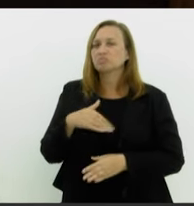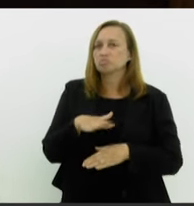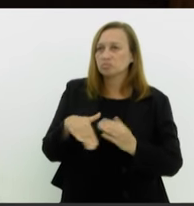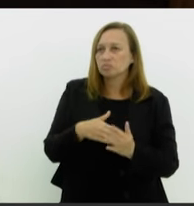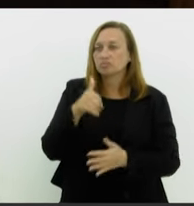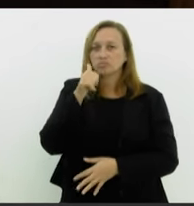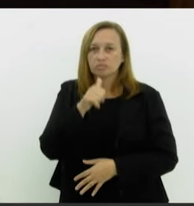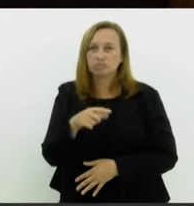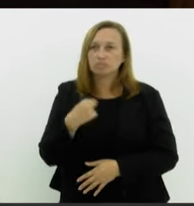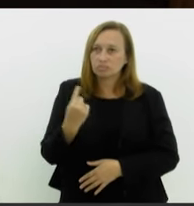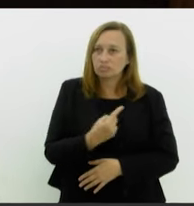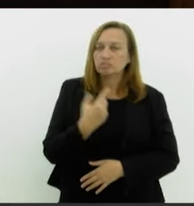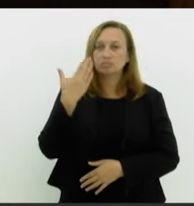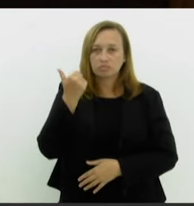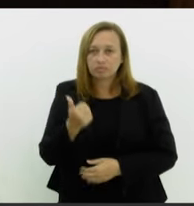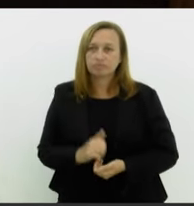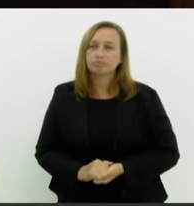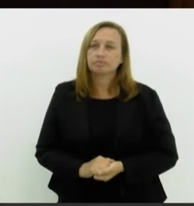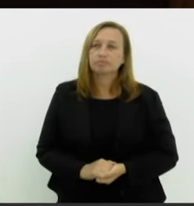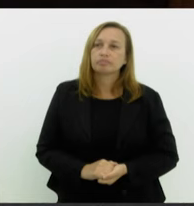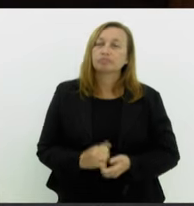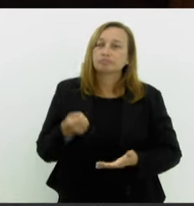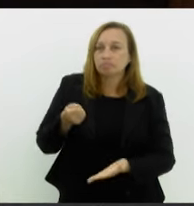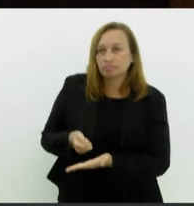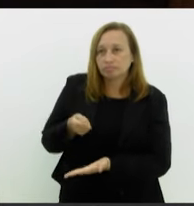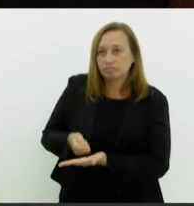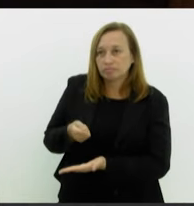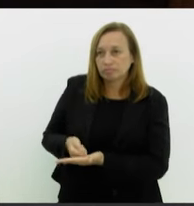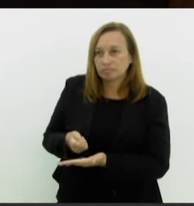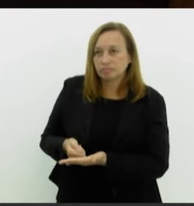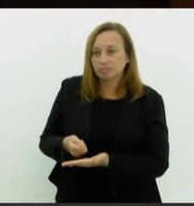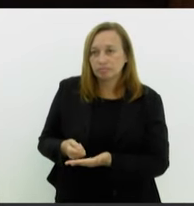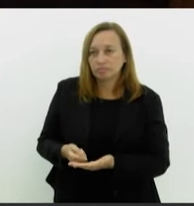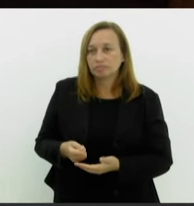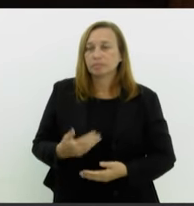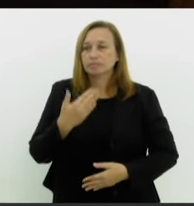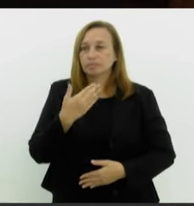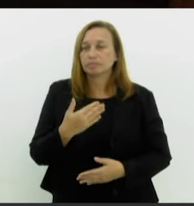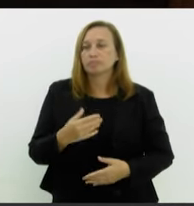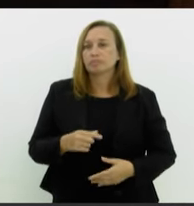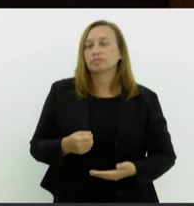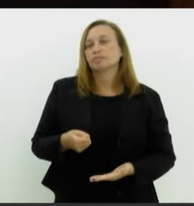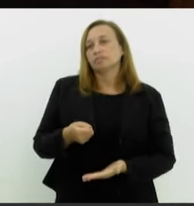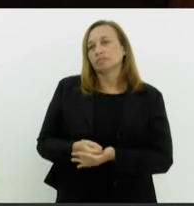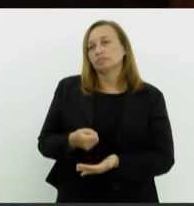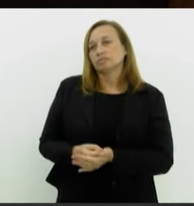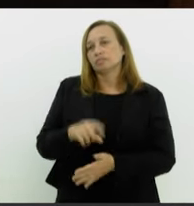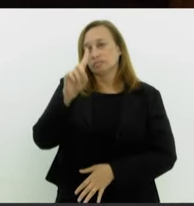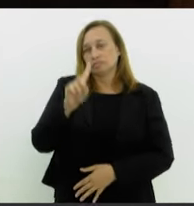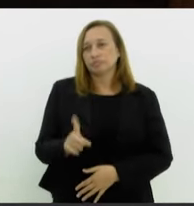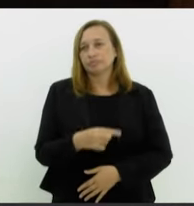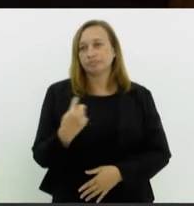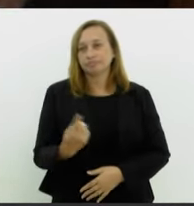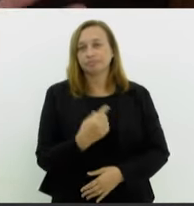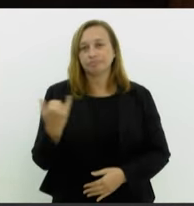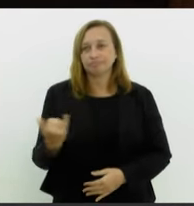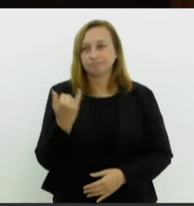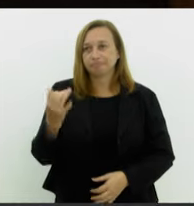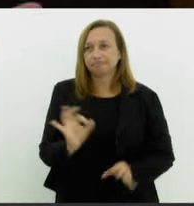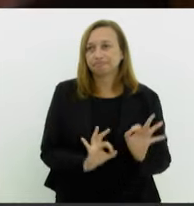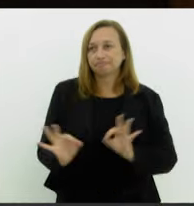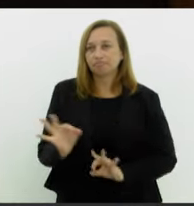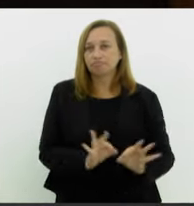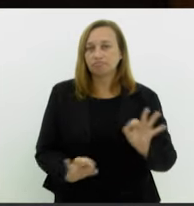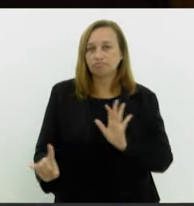mulheres temos que saber isso para poder exigir e reivindicar nossos direitos então é muito importante na elaboração de